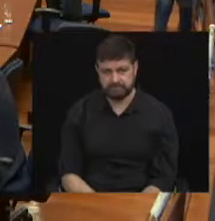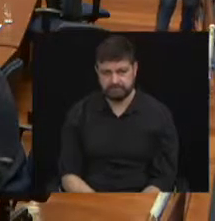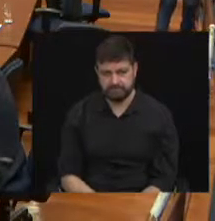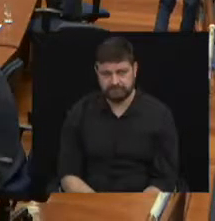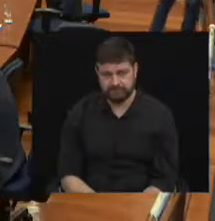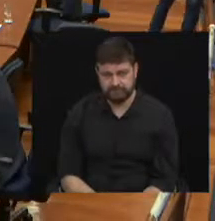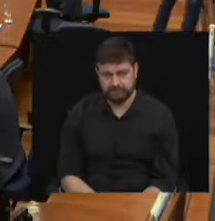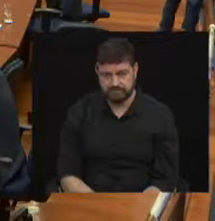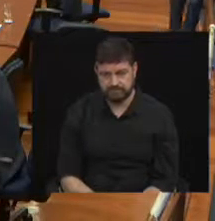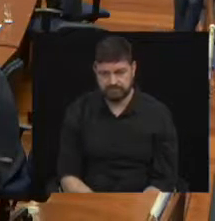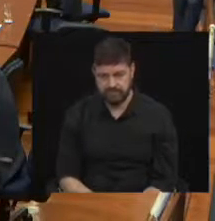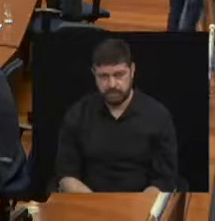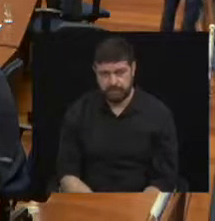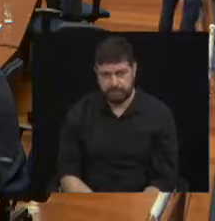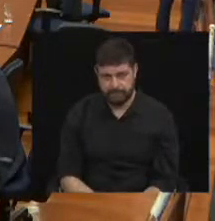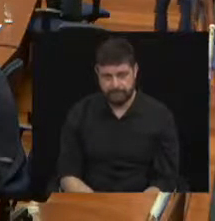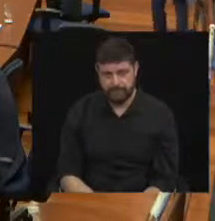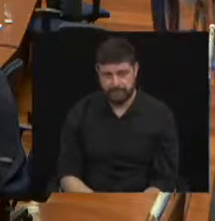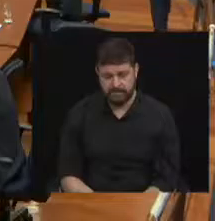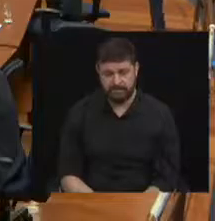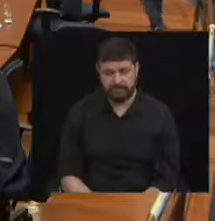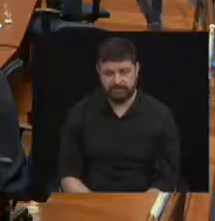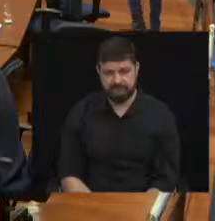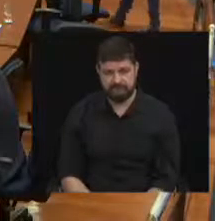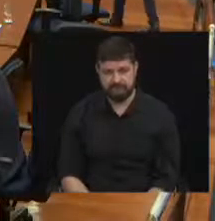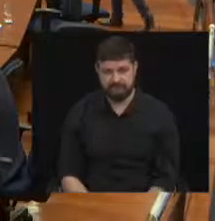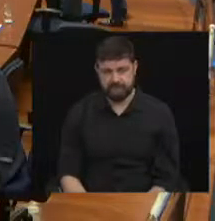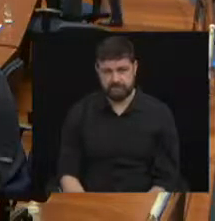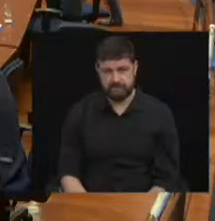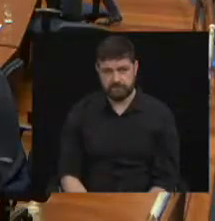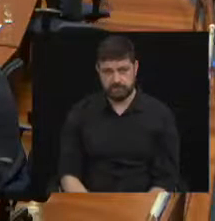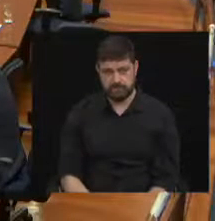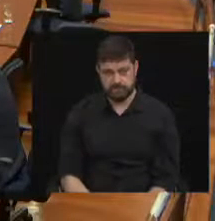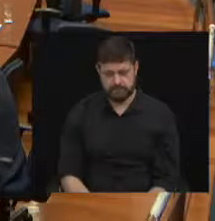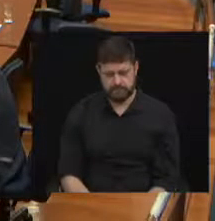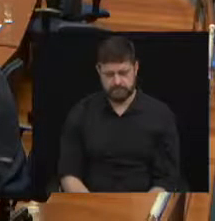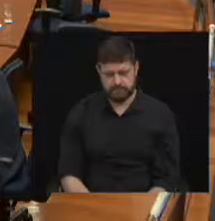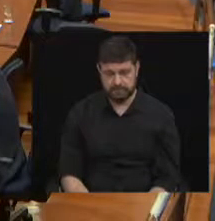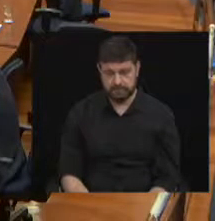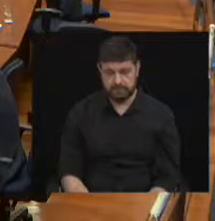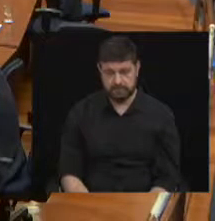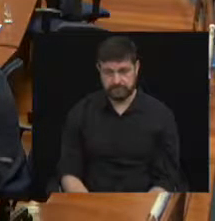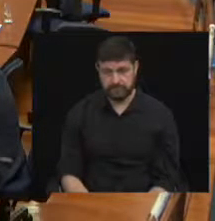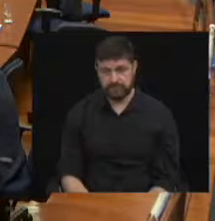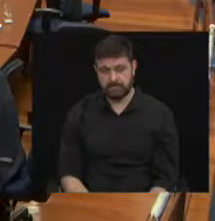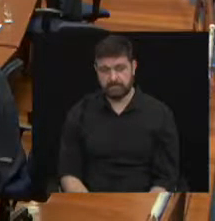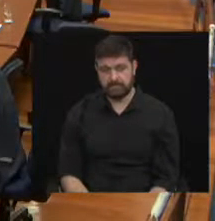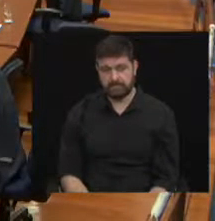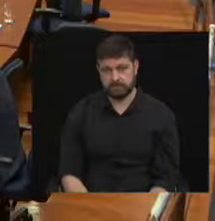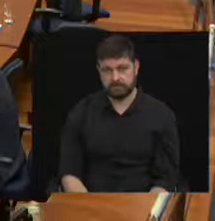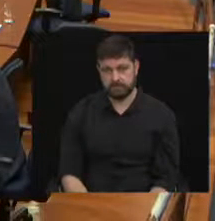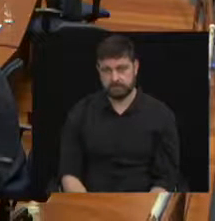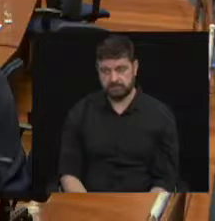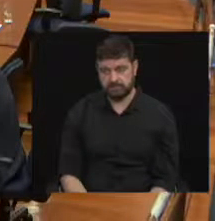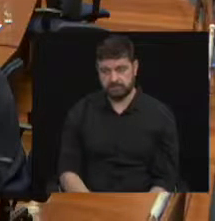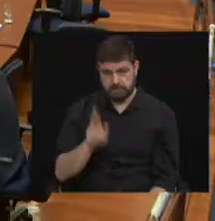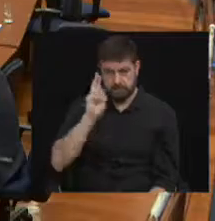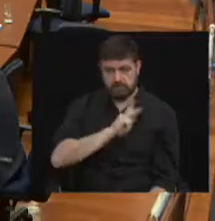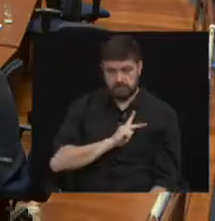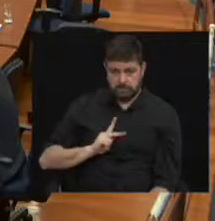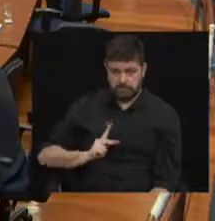Em discussão, não havendo vereador discutir em votação, vereadores favoráveis permaneçam como estão. Aprovado. Pela ordem, senhor presidente. Pela ordem. Gostaria